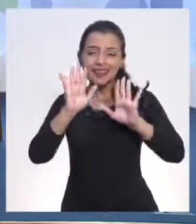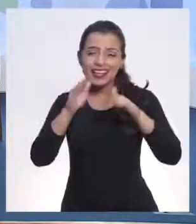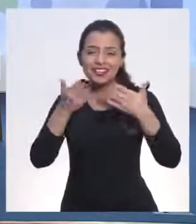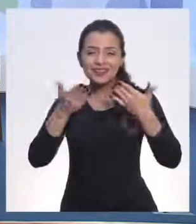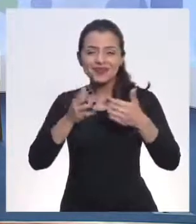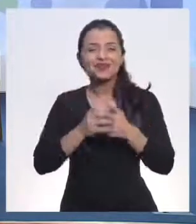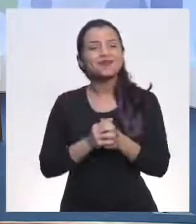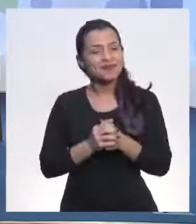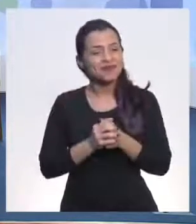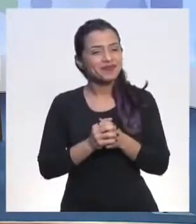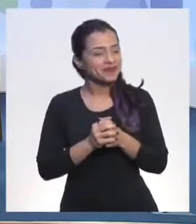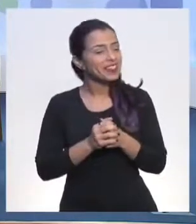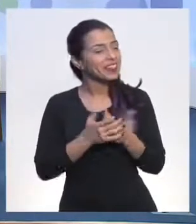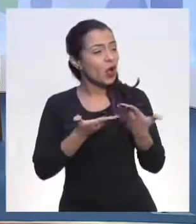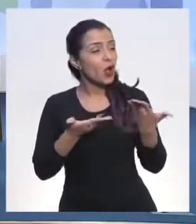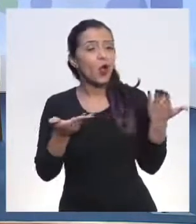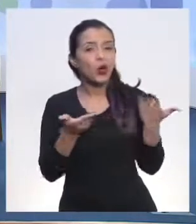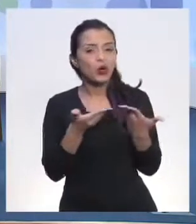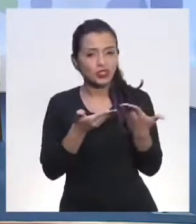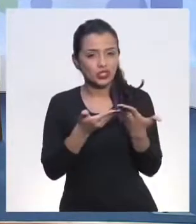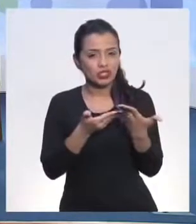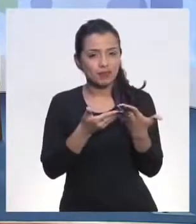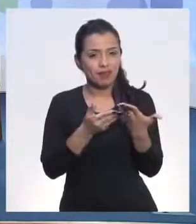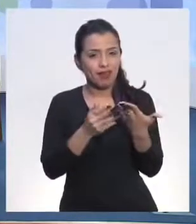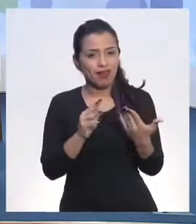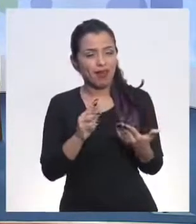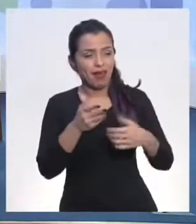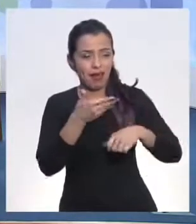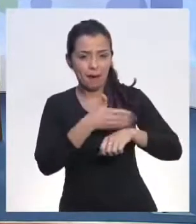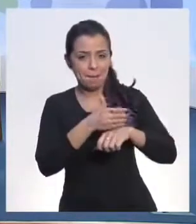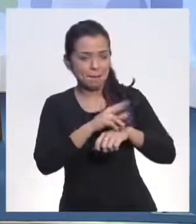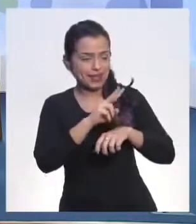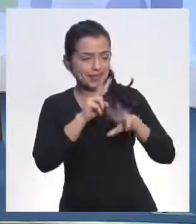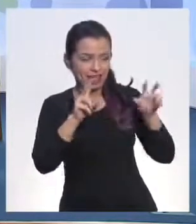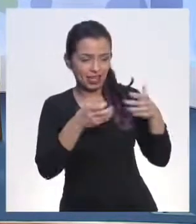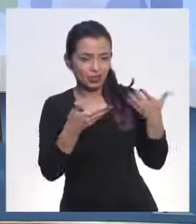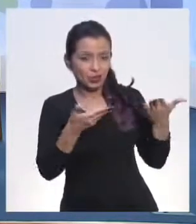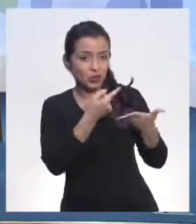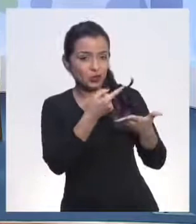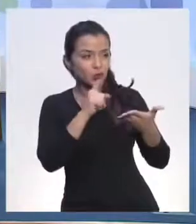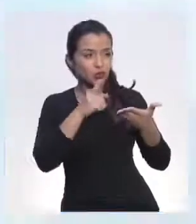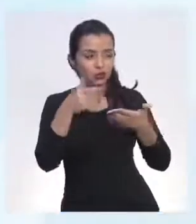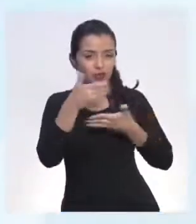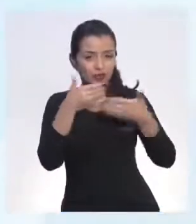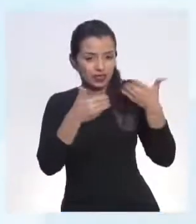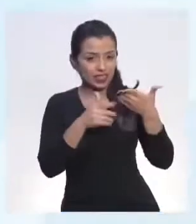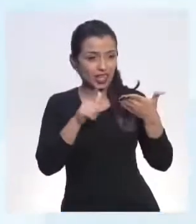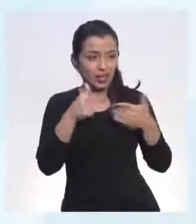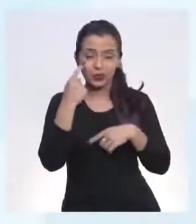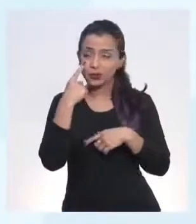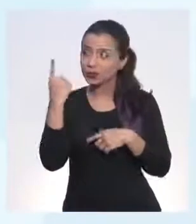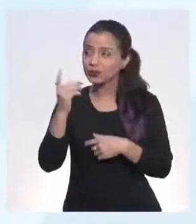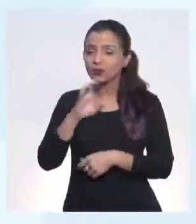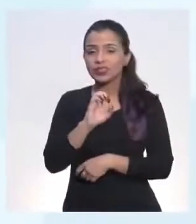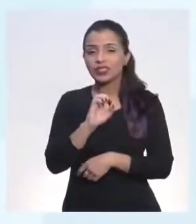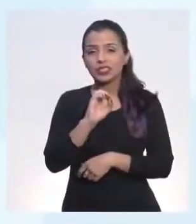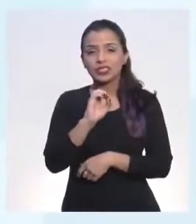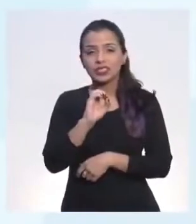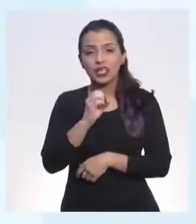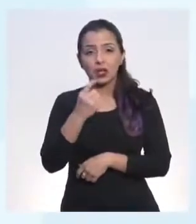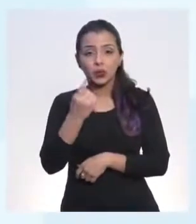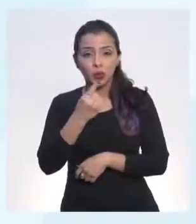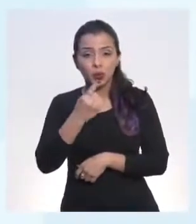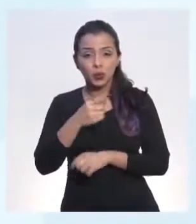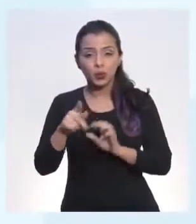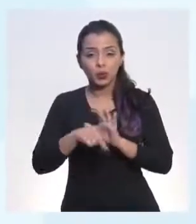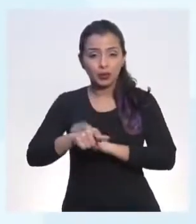hoje para habilidade, né, a última aula dessa habilidade, pode pôr na tela para eles, diretor, por favor, é a habilidade 01 do 7º ano.